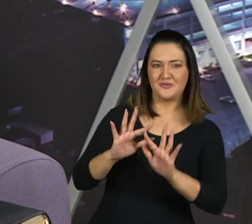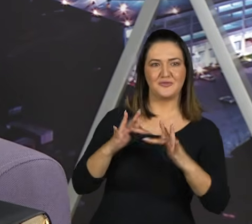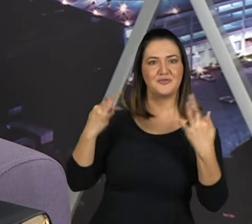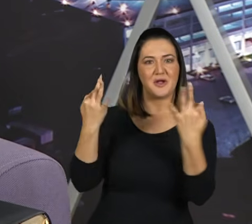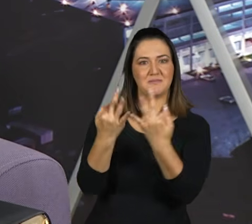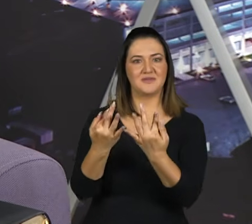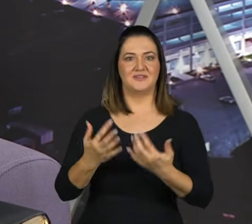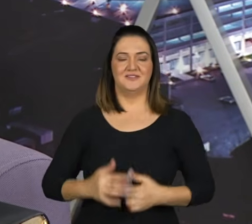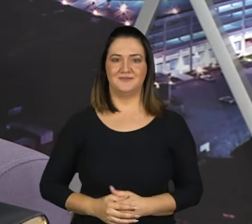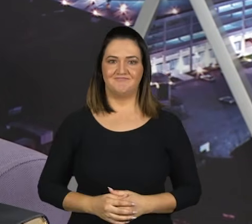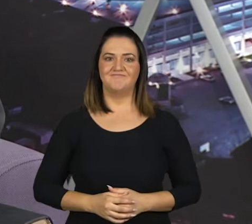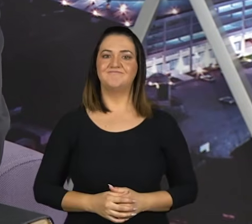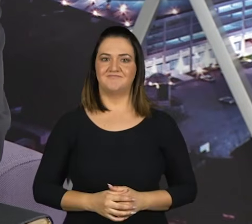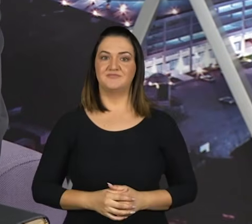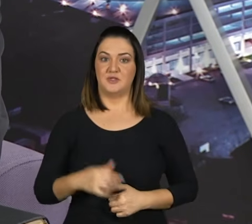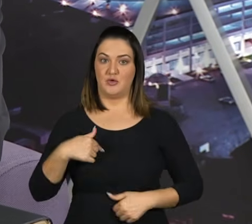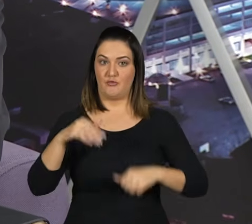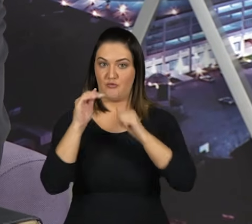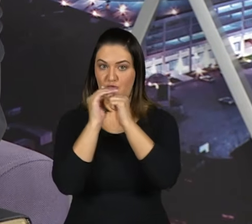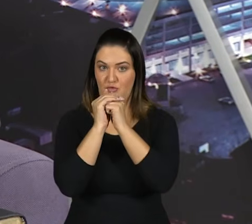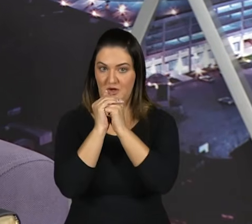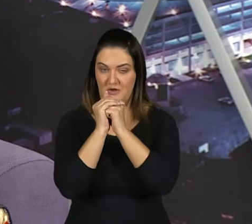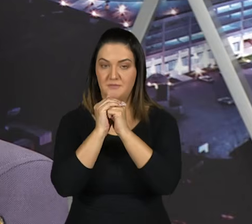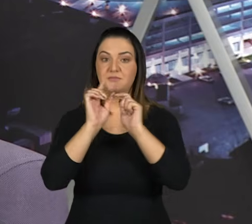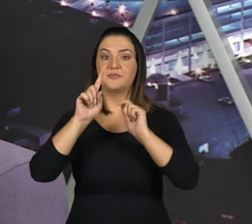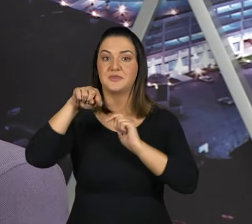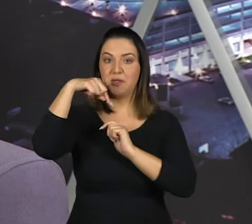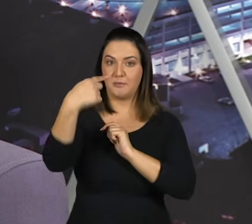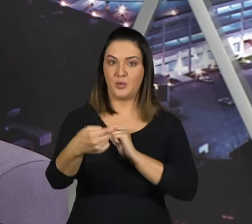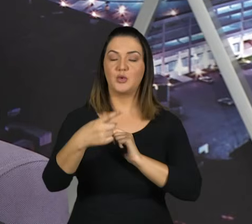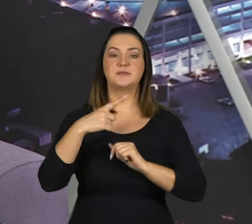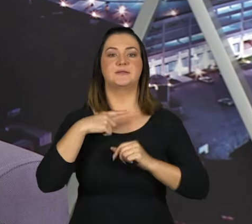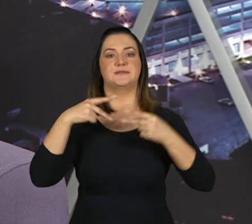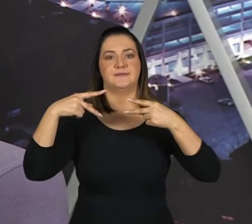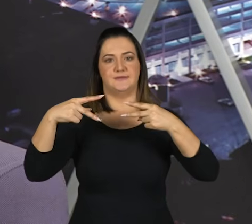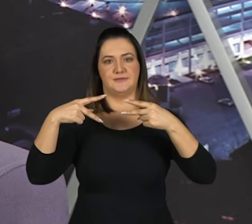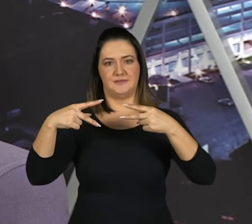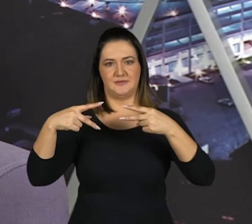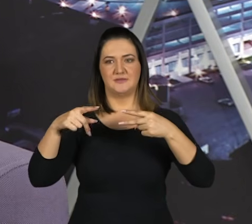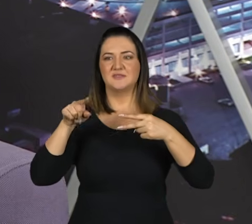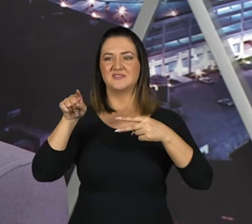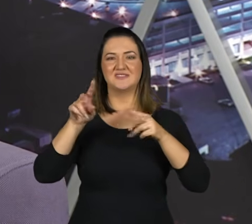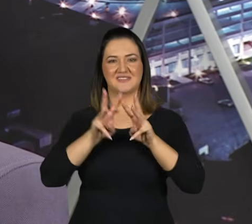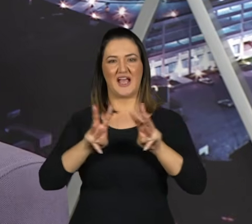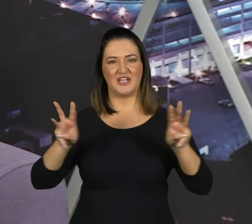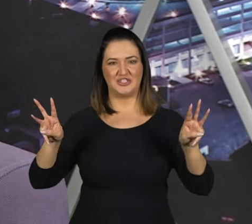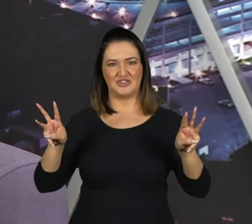família. Eu vou orar agora, mas depois da oração, aqui aparece um site, não é?